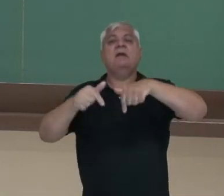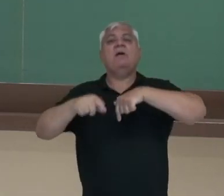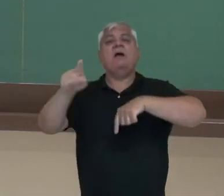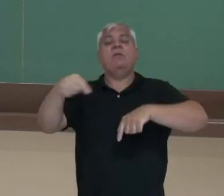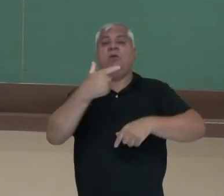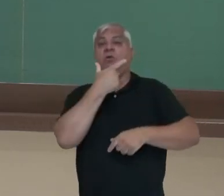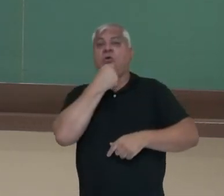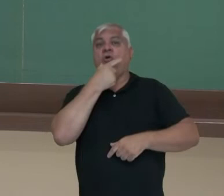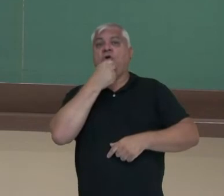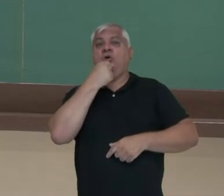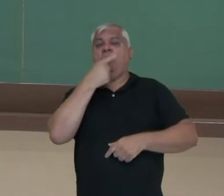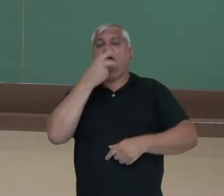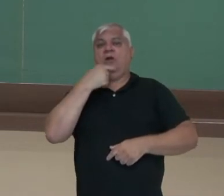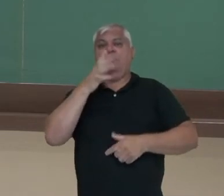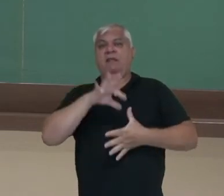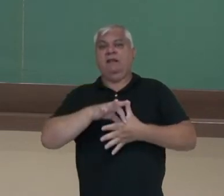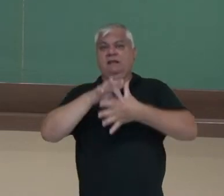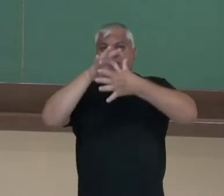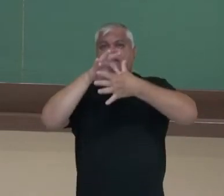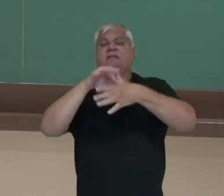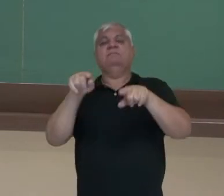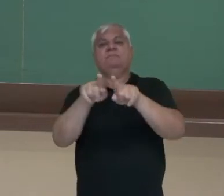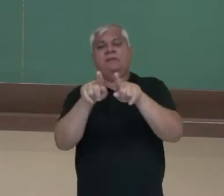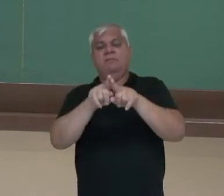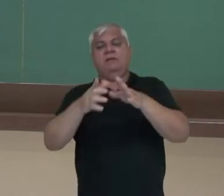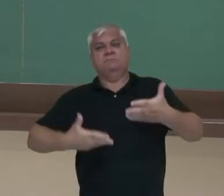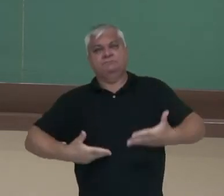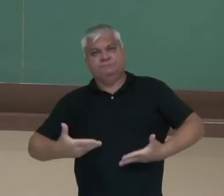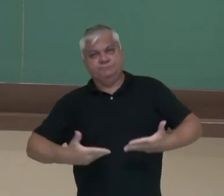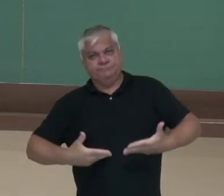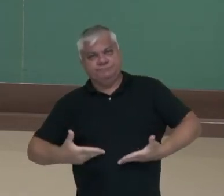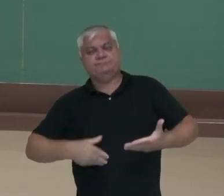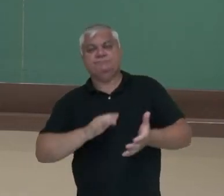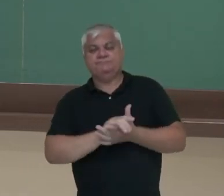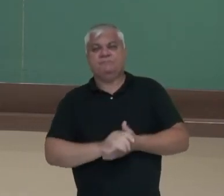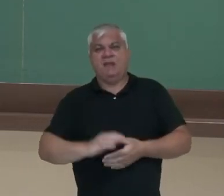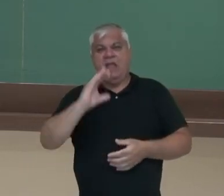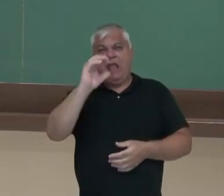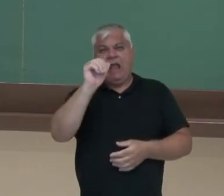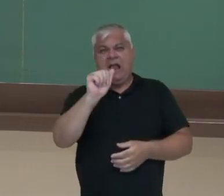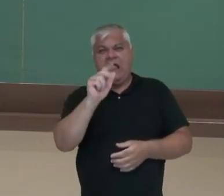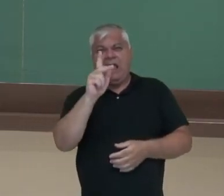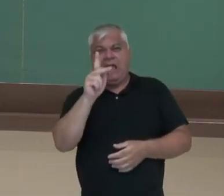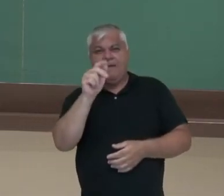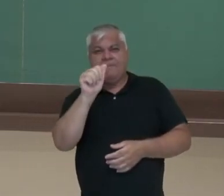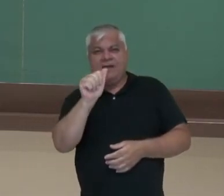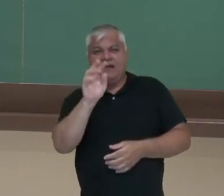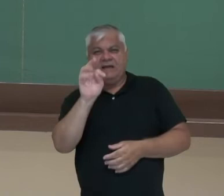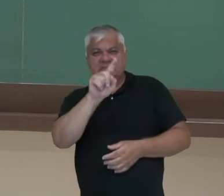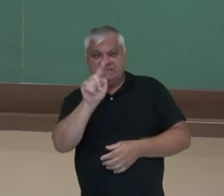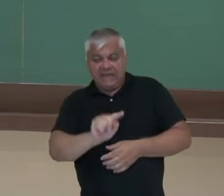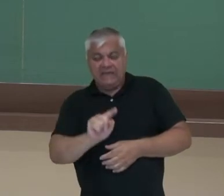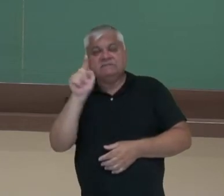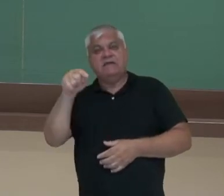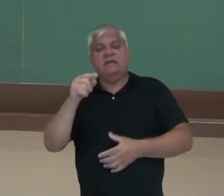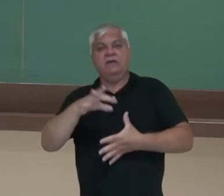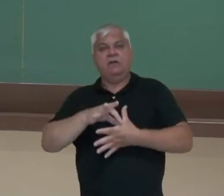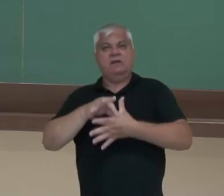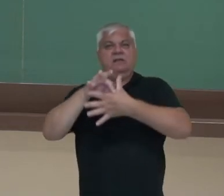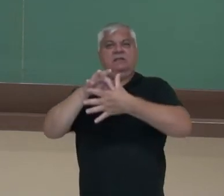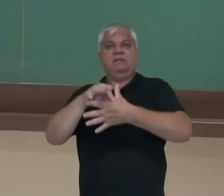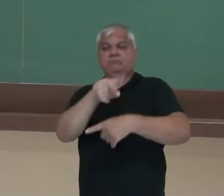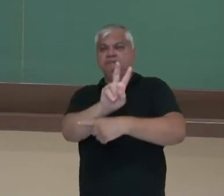e por peões. Tem mais uma curiosidade: alguns casos de vaqueiros que eram